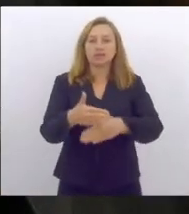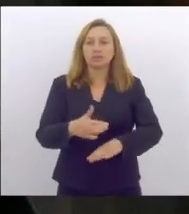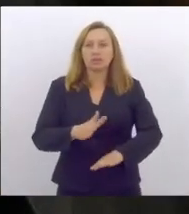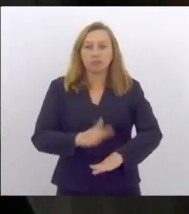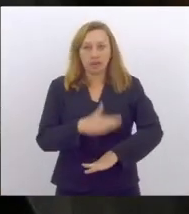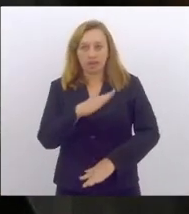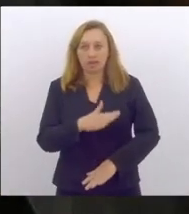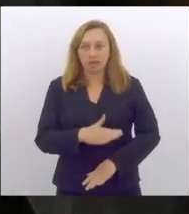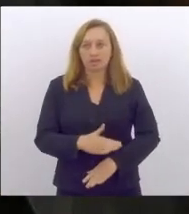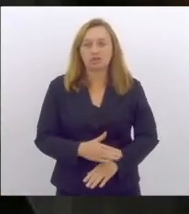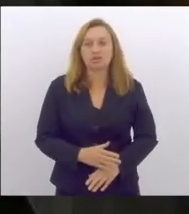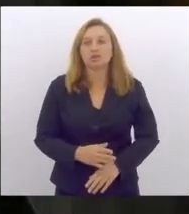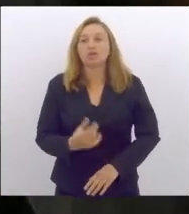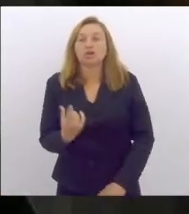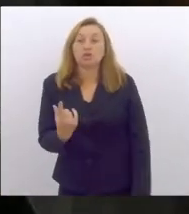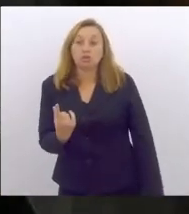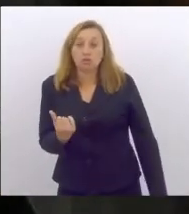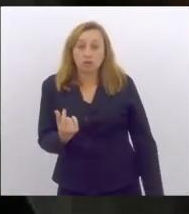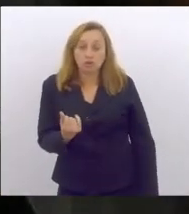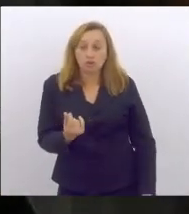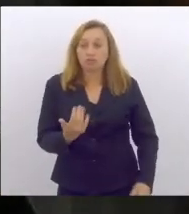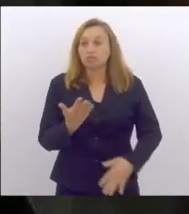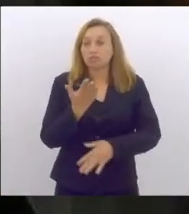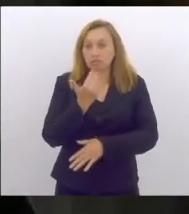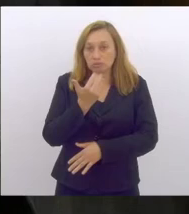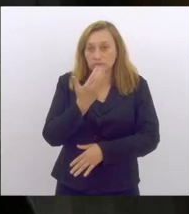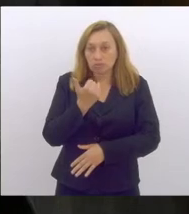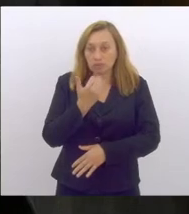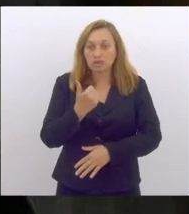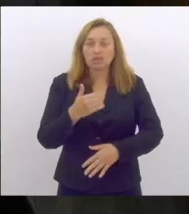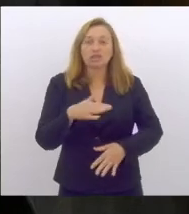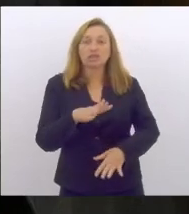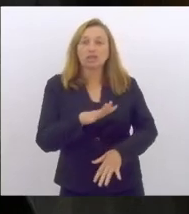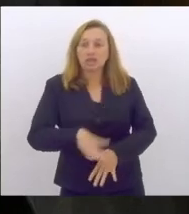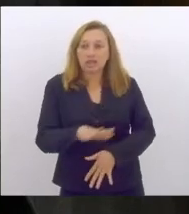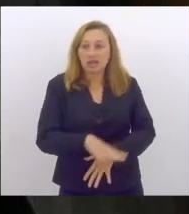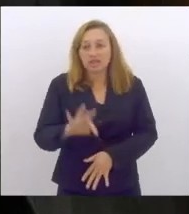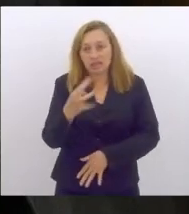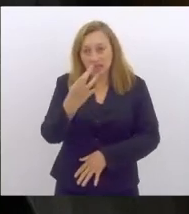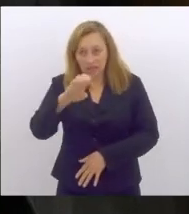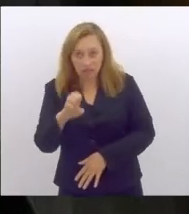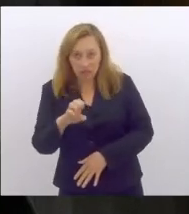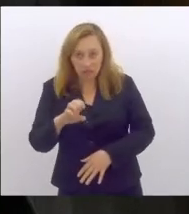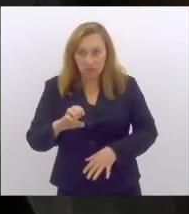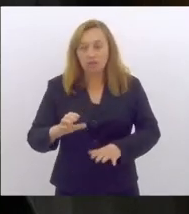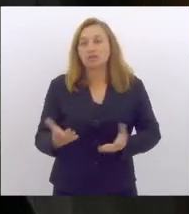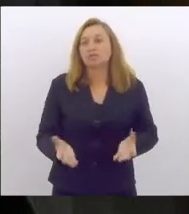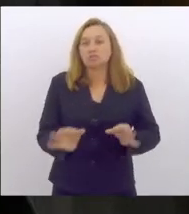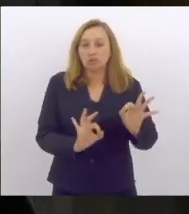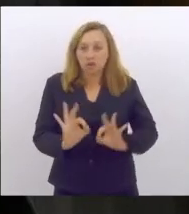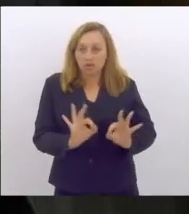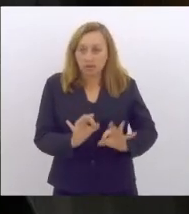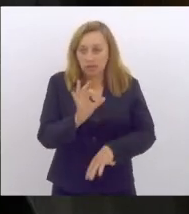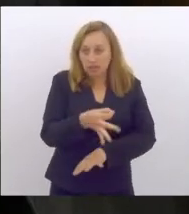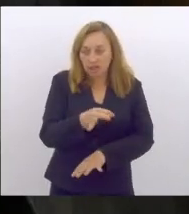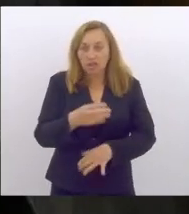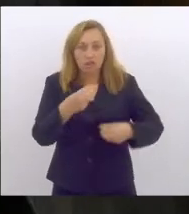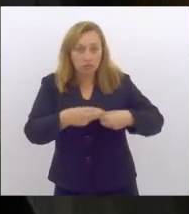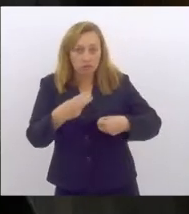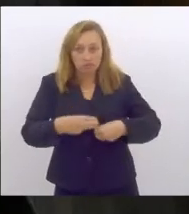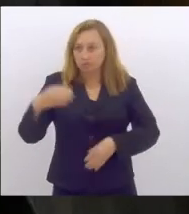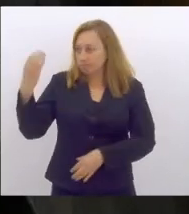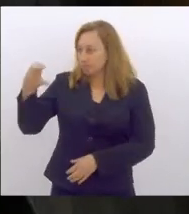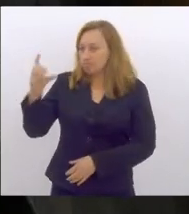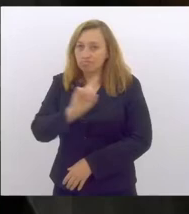elevação do valor per capita da merenda do programa criança na creche enfim programa consolidado Sem o qual município de Niterói